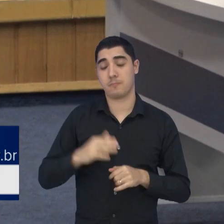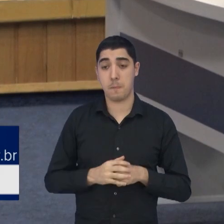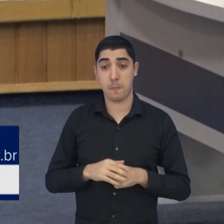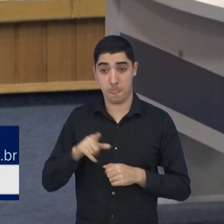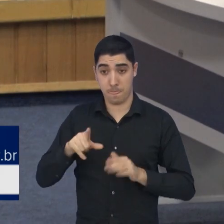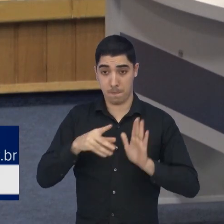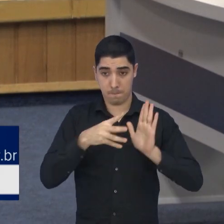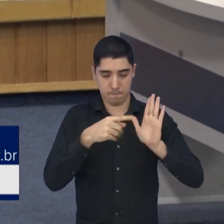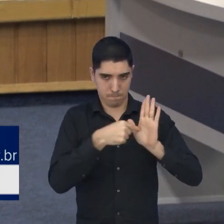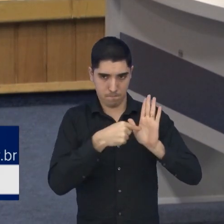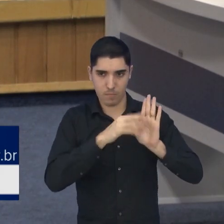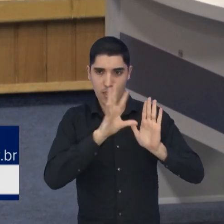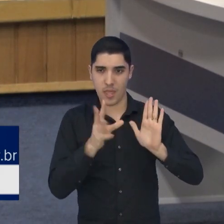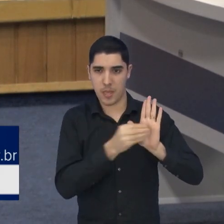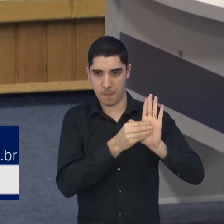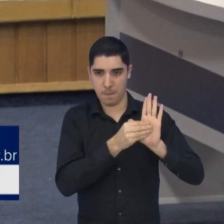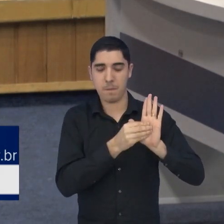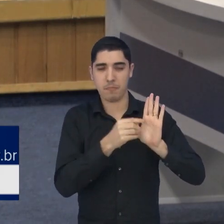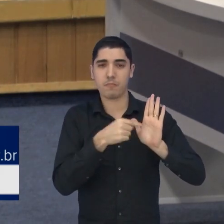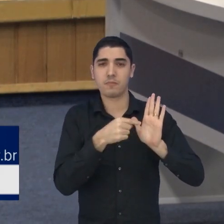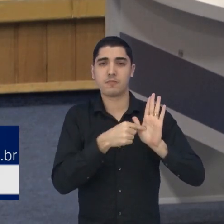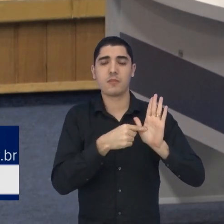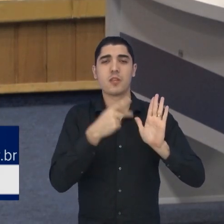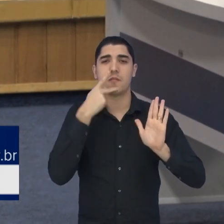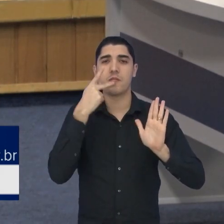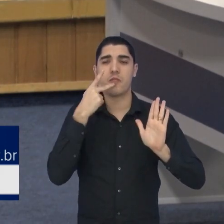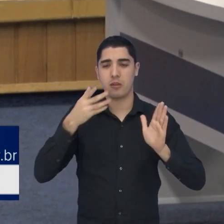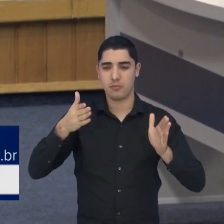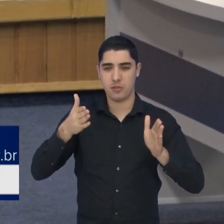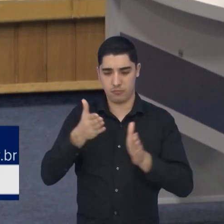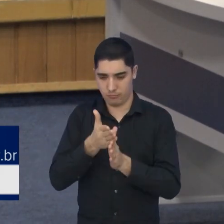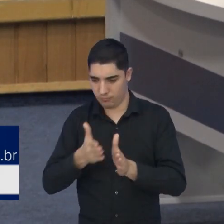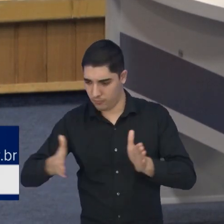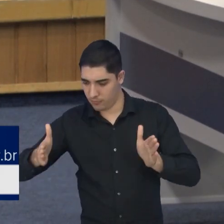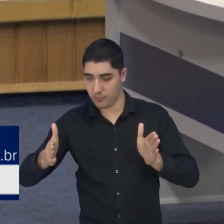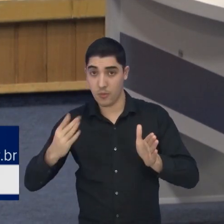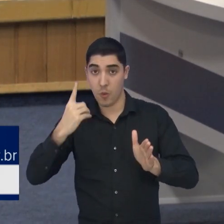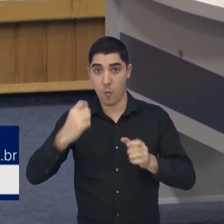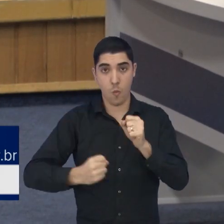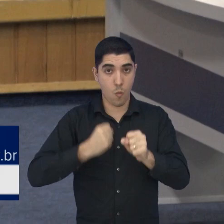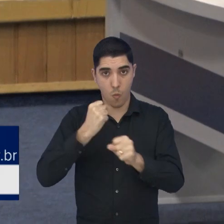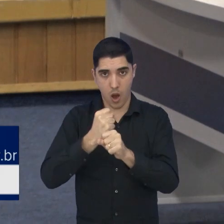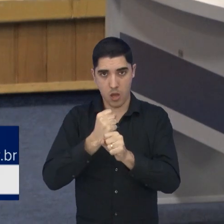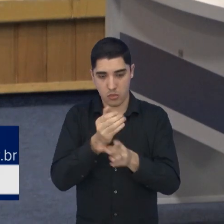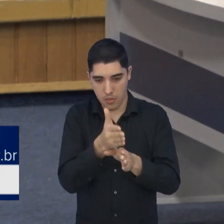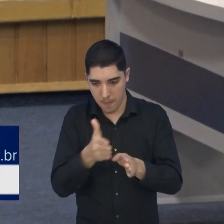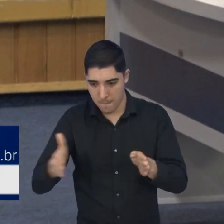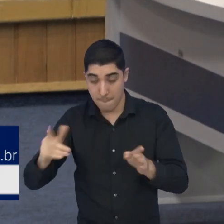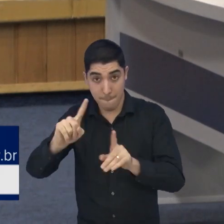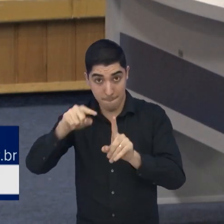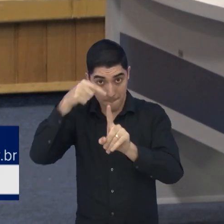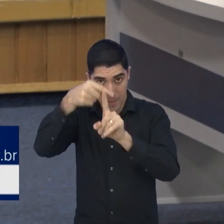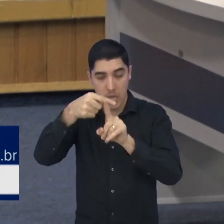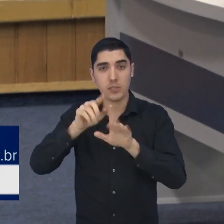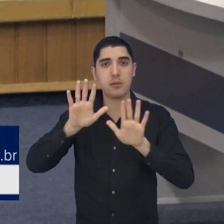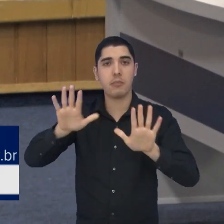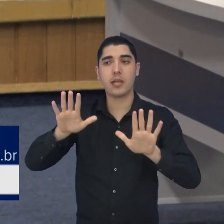que determinava o prazo de 1 ano de prorrogação, né, e foi rejeitada nas